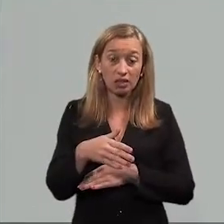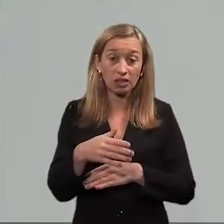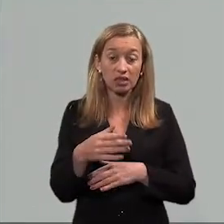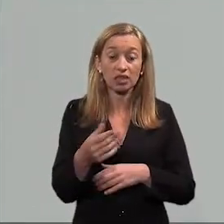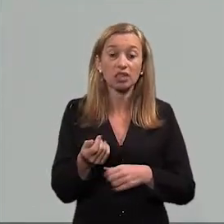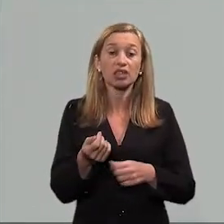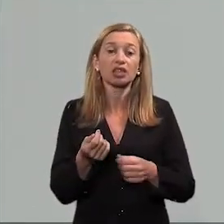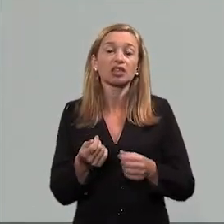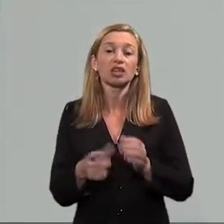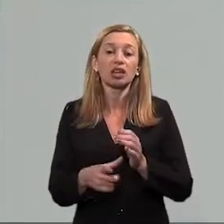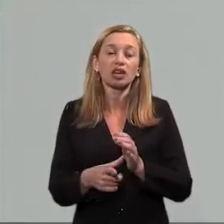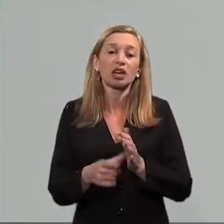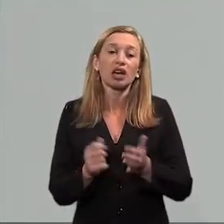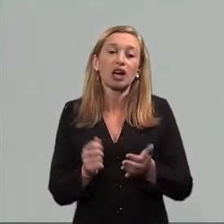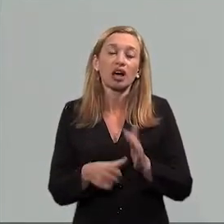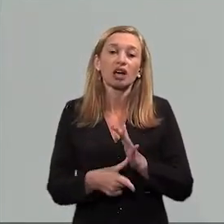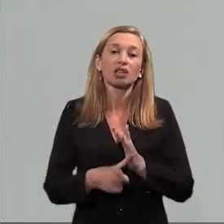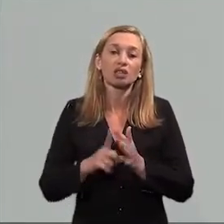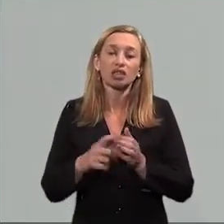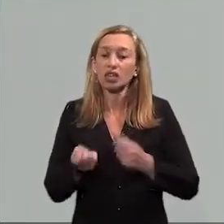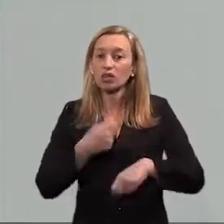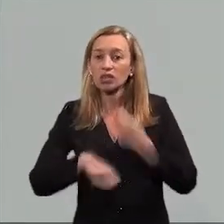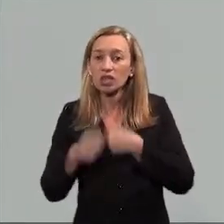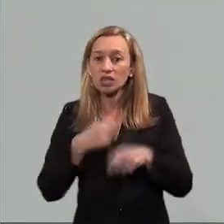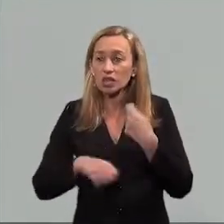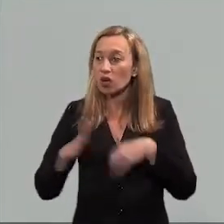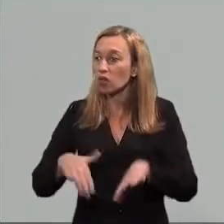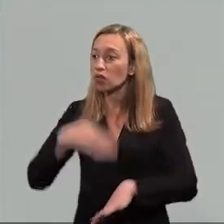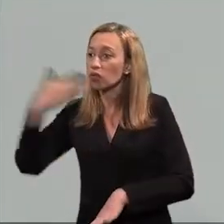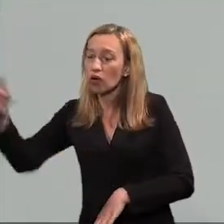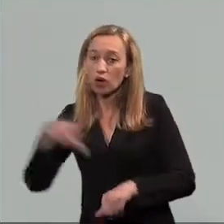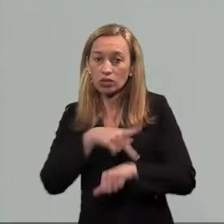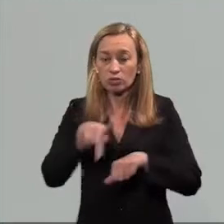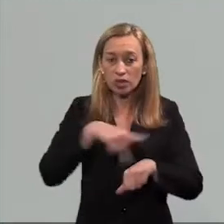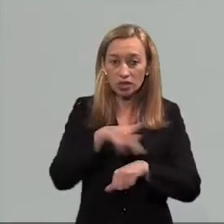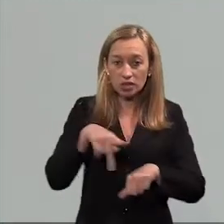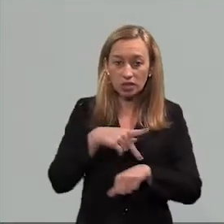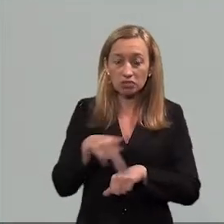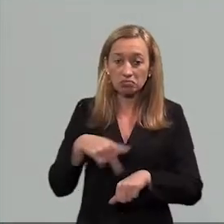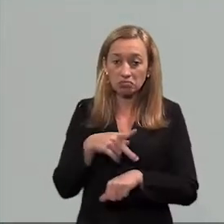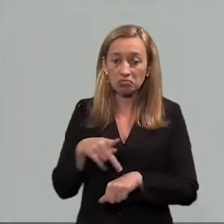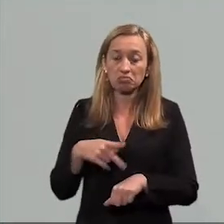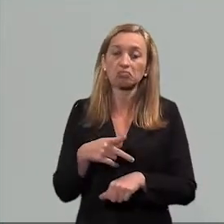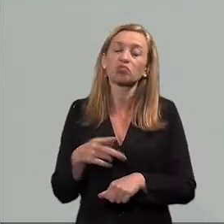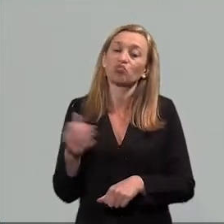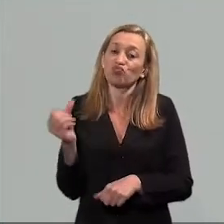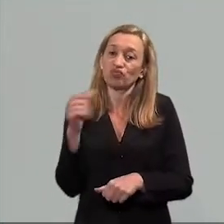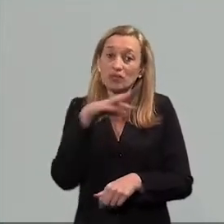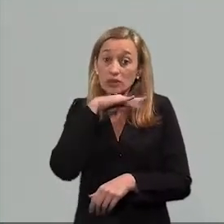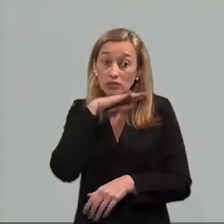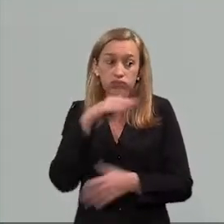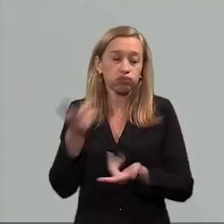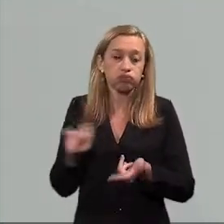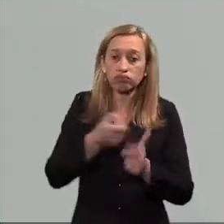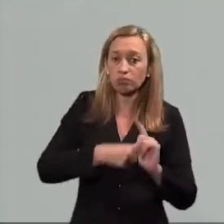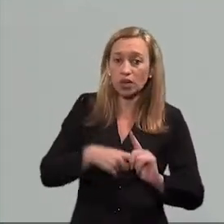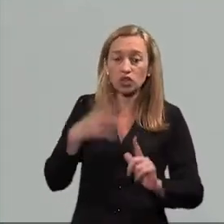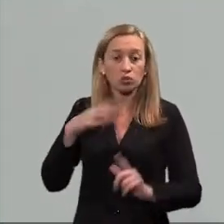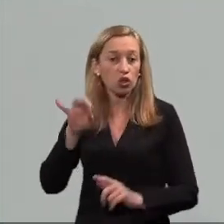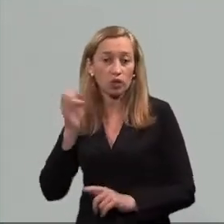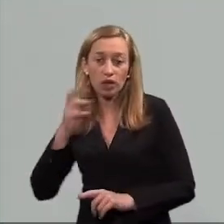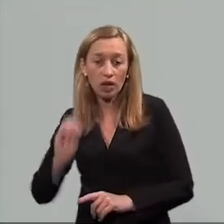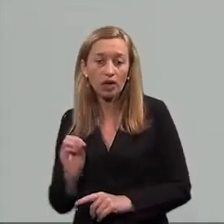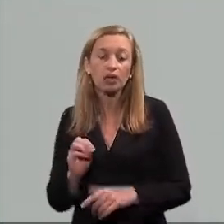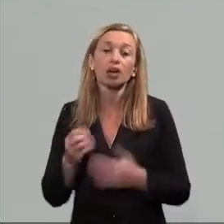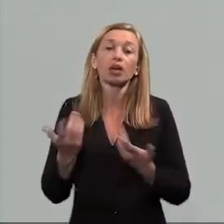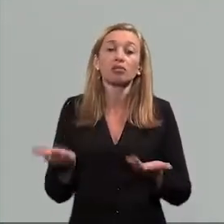de financiarização. Começa a antecipar receita, começa a fazer negociação no exterior, deram um prejuízo de um empréstimo bilionário,